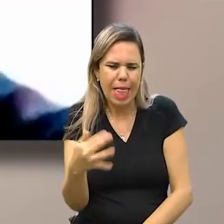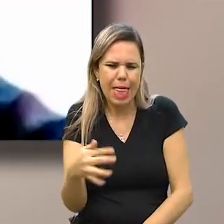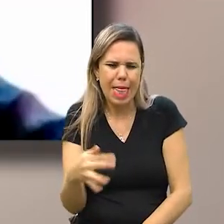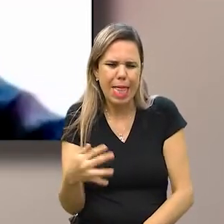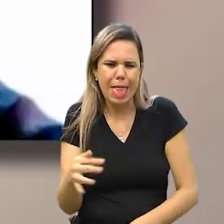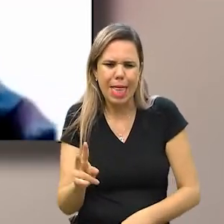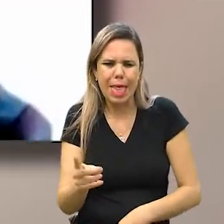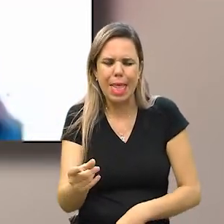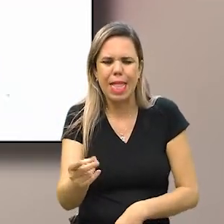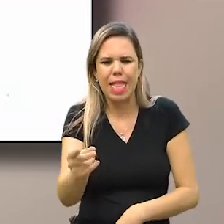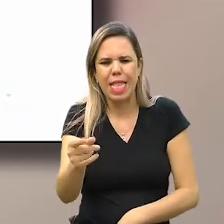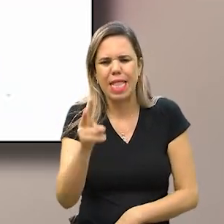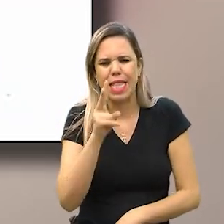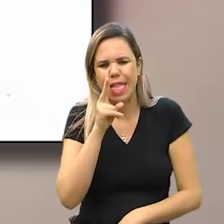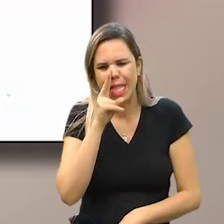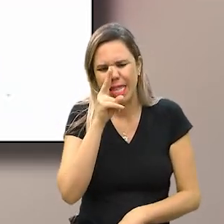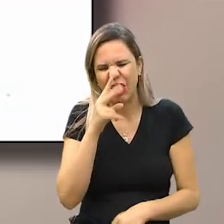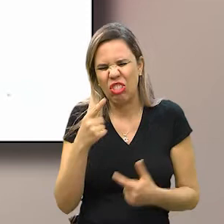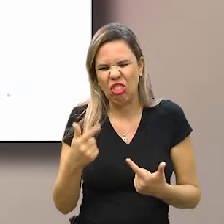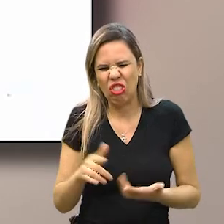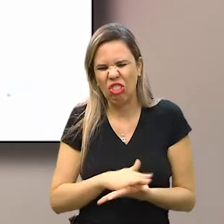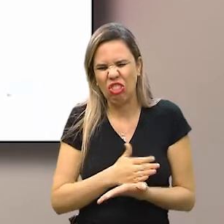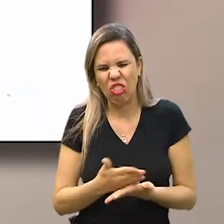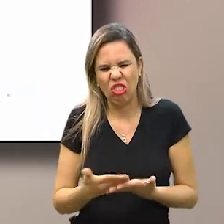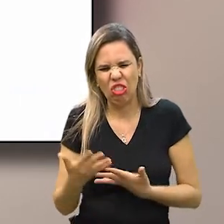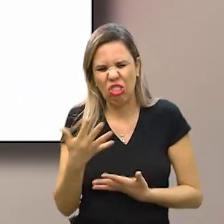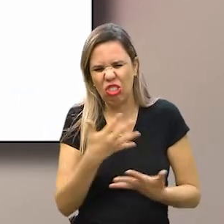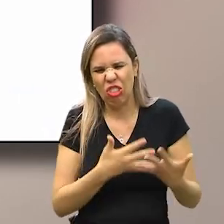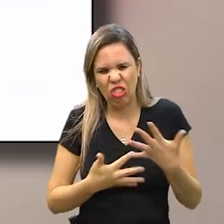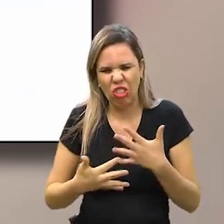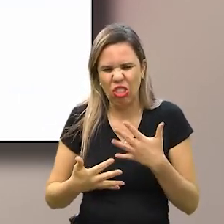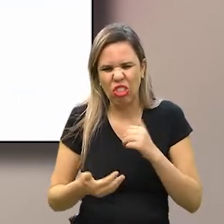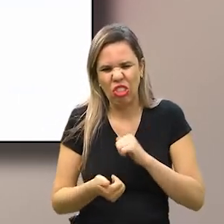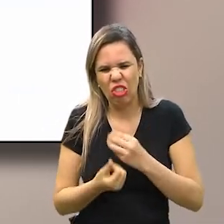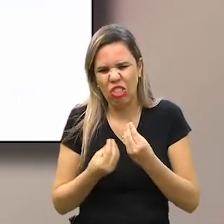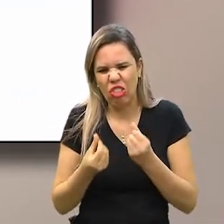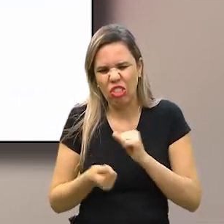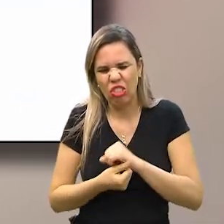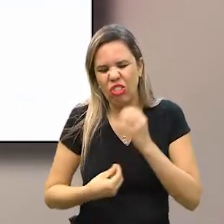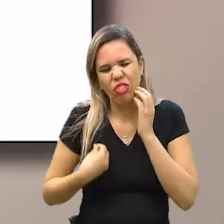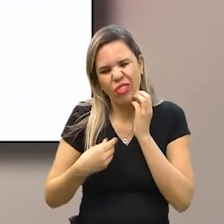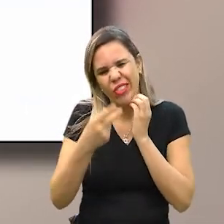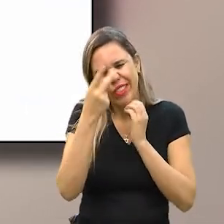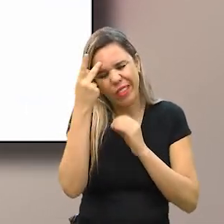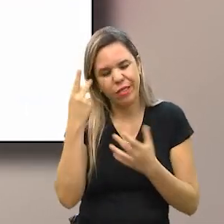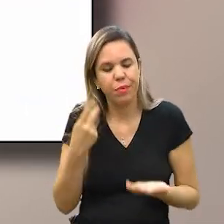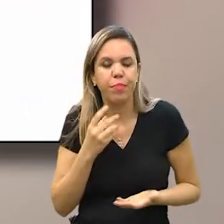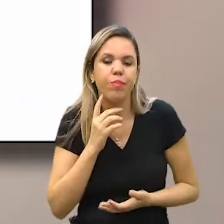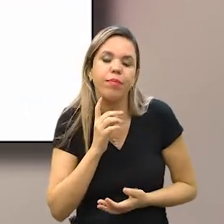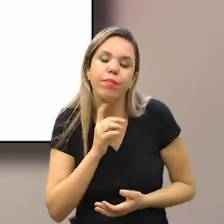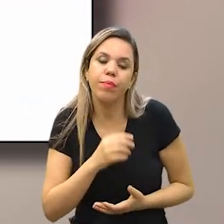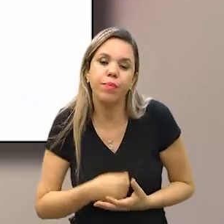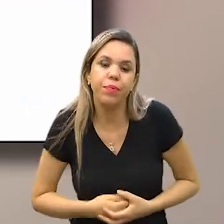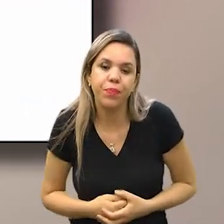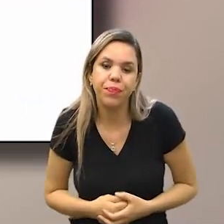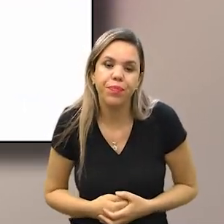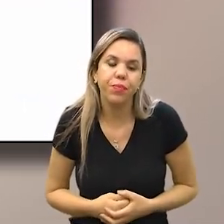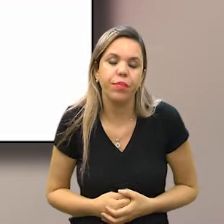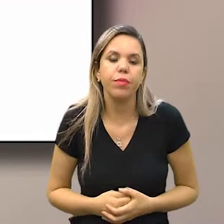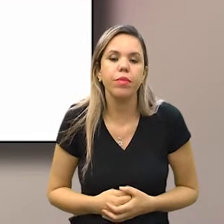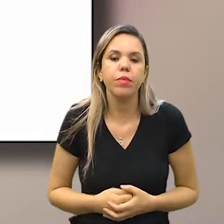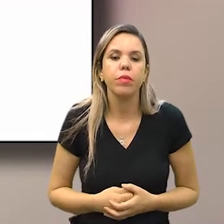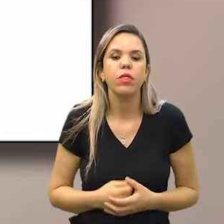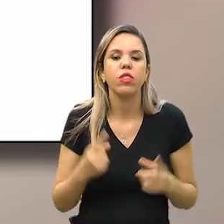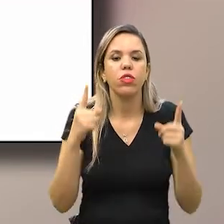permanentemente doloroso. É uma dor intensa, chata, que atrapalha a qualidade de vida do paciente, do indivíduo.